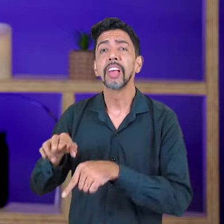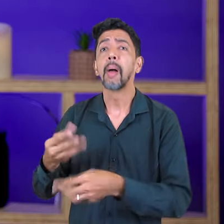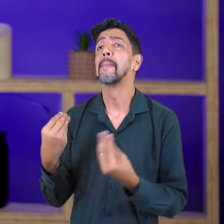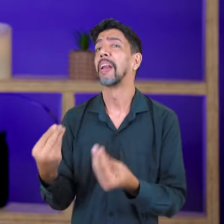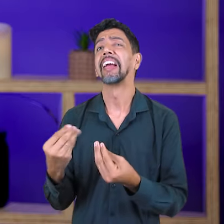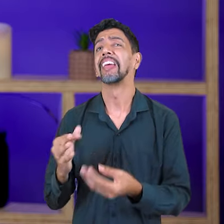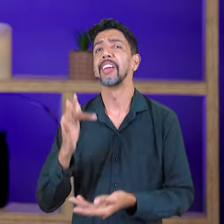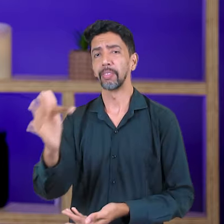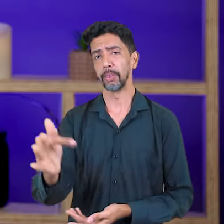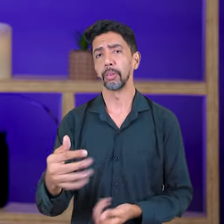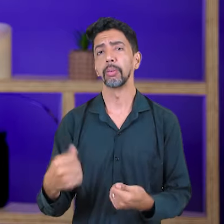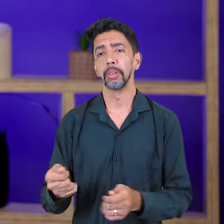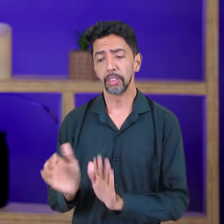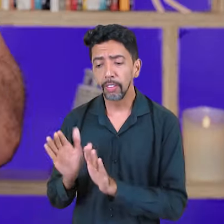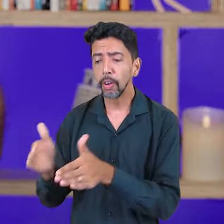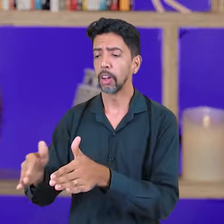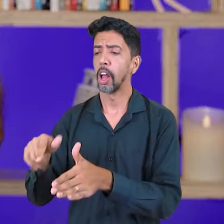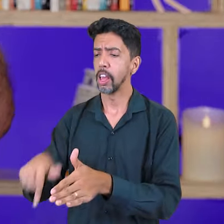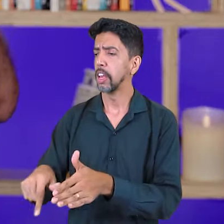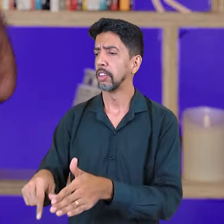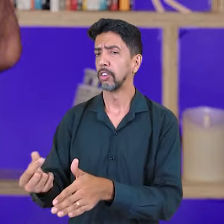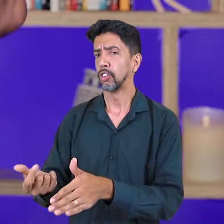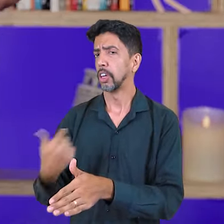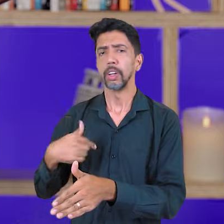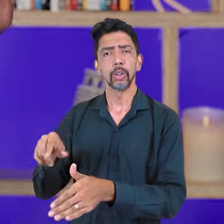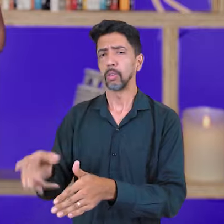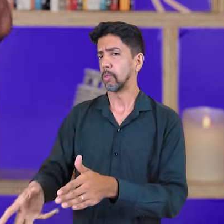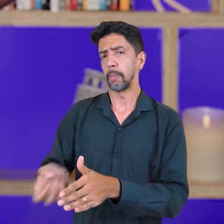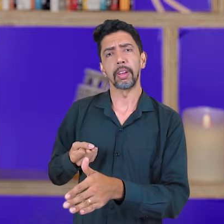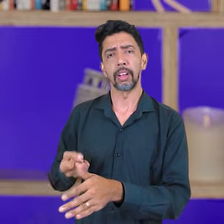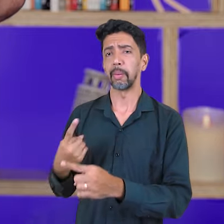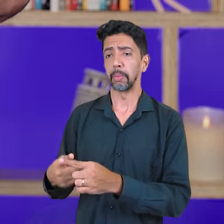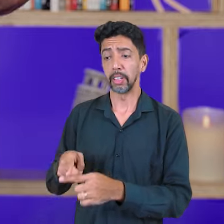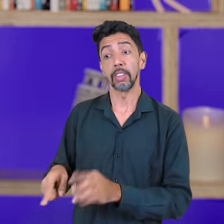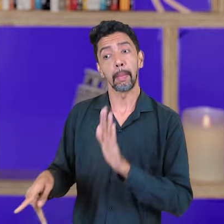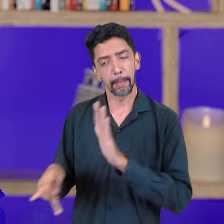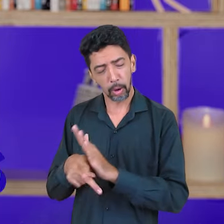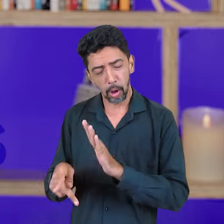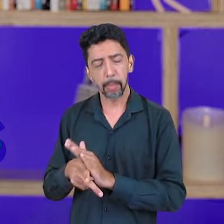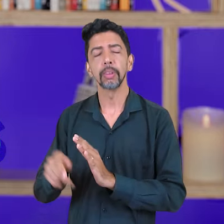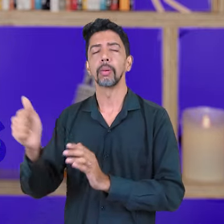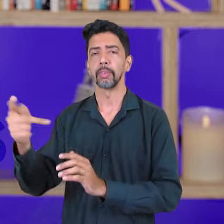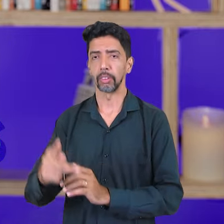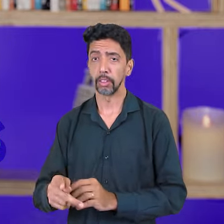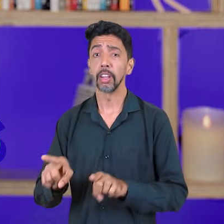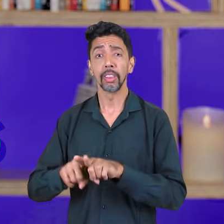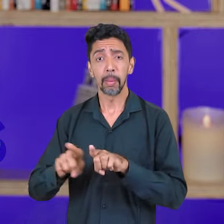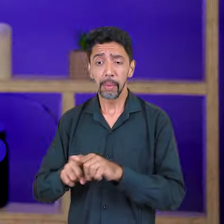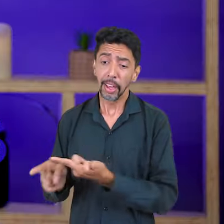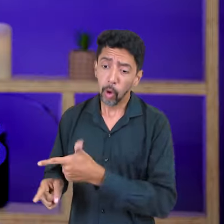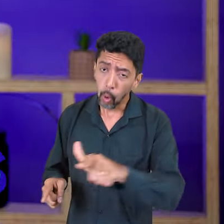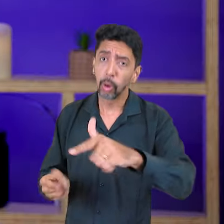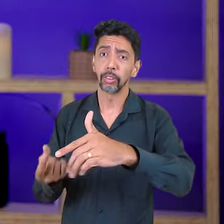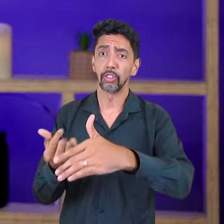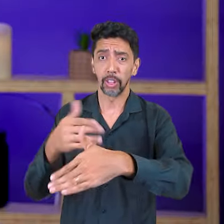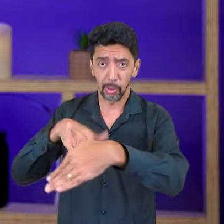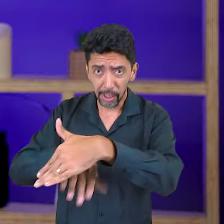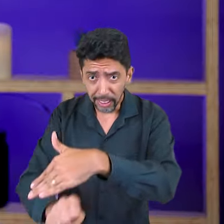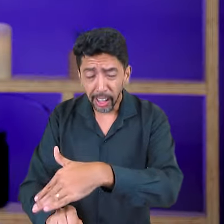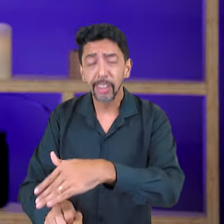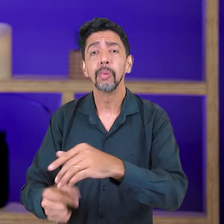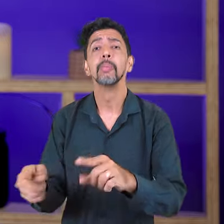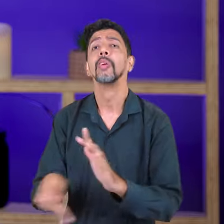aposentadoria sustentável para que você também defina todos os seus sonhos da viagem do carro da casa enfim